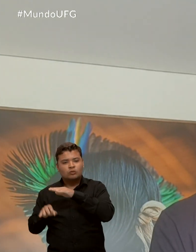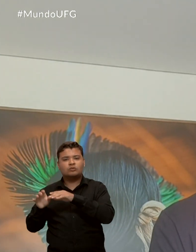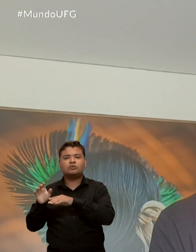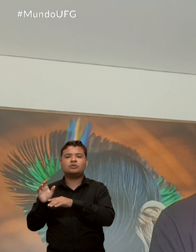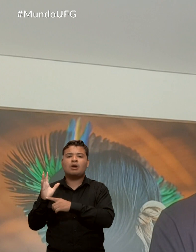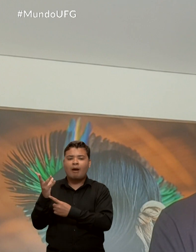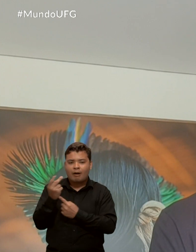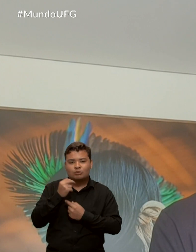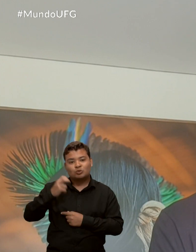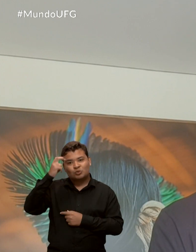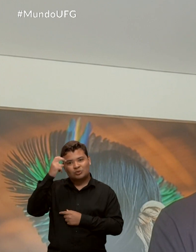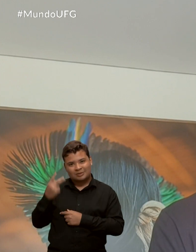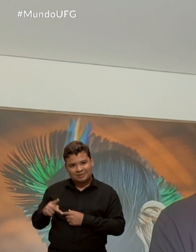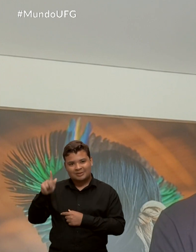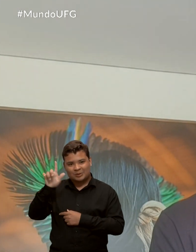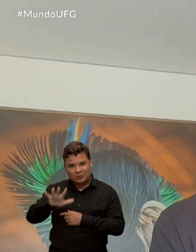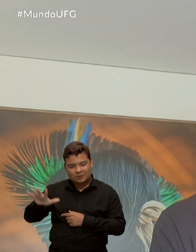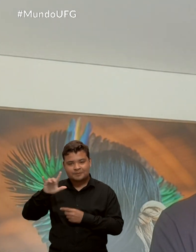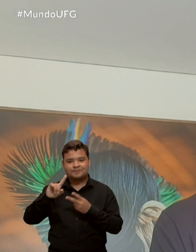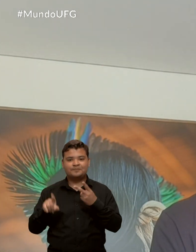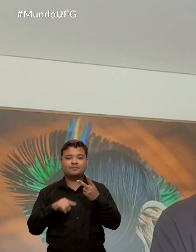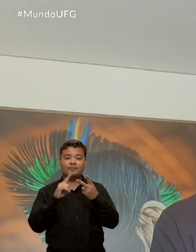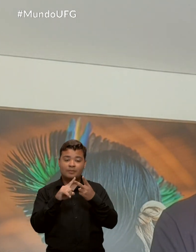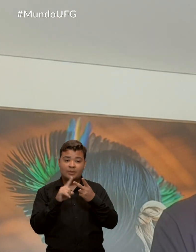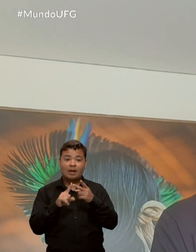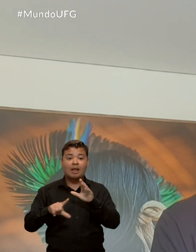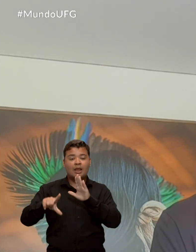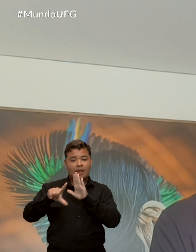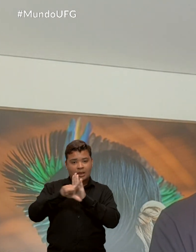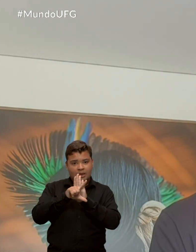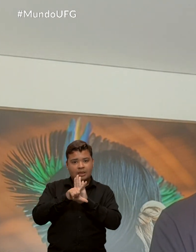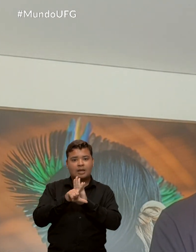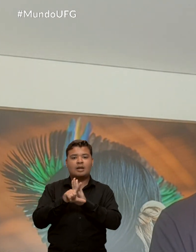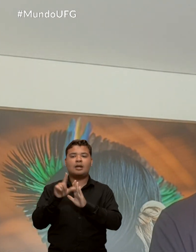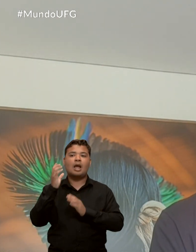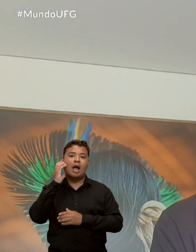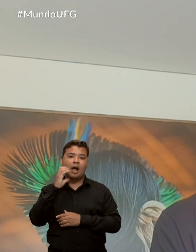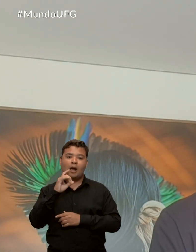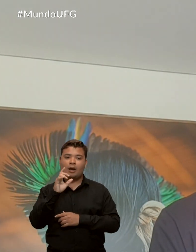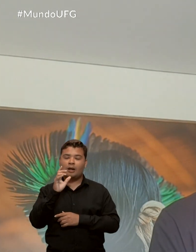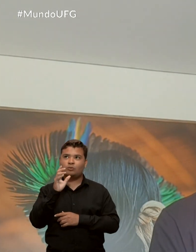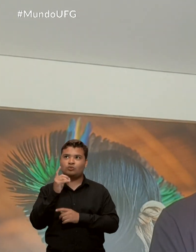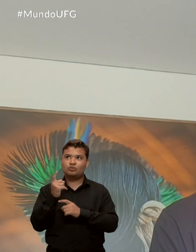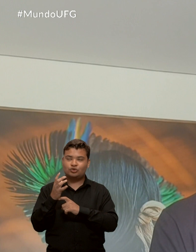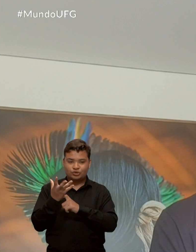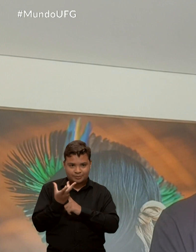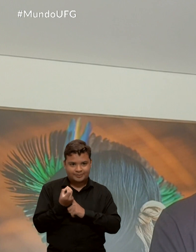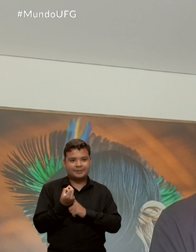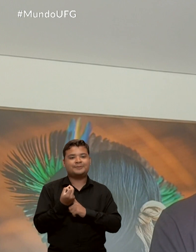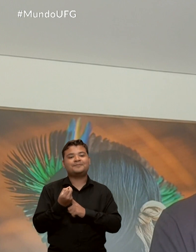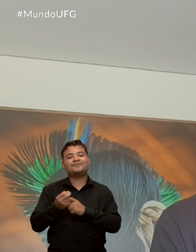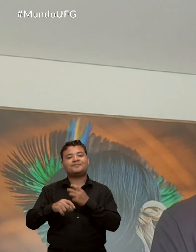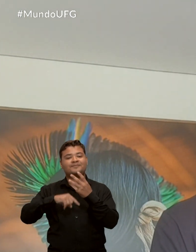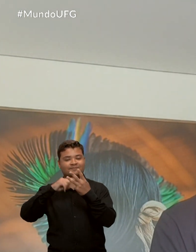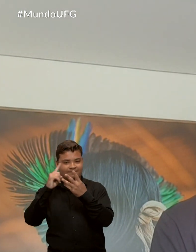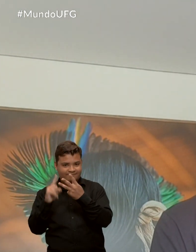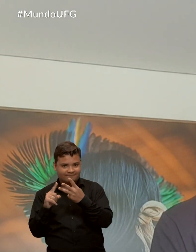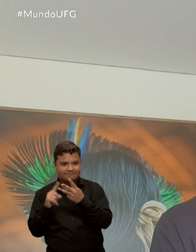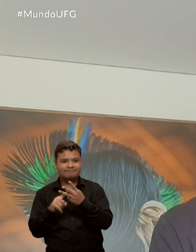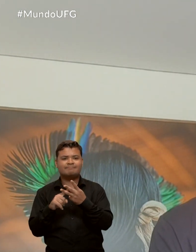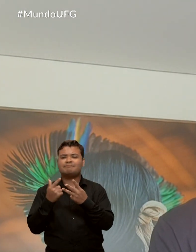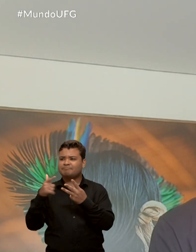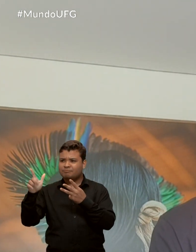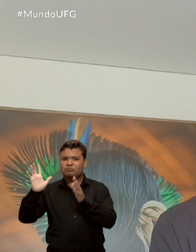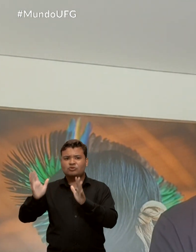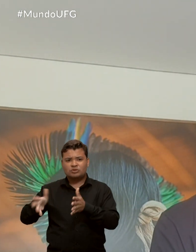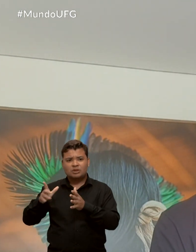né, a Aldir Blanc e, novamente, o Fundo de Arte e Cultura de Goiás. E sem essas leis, a gente não poderia ter